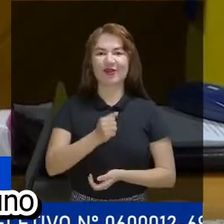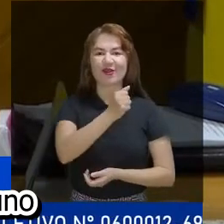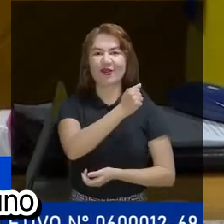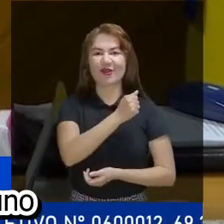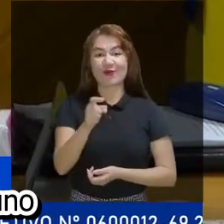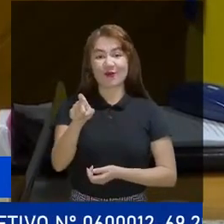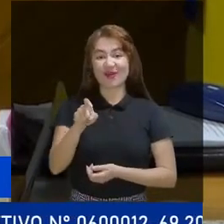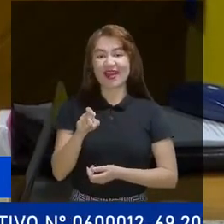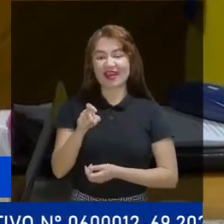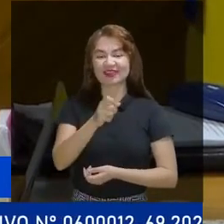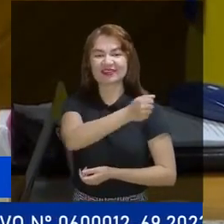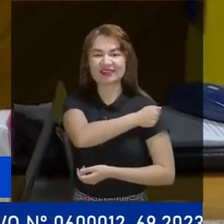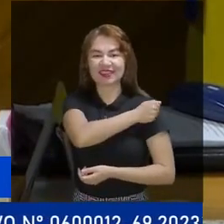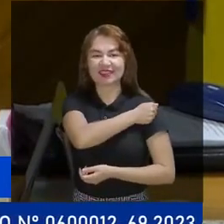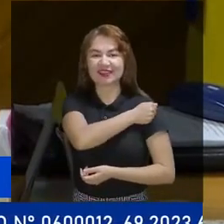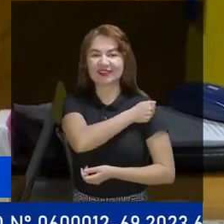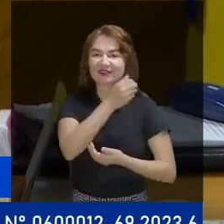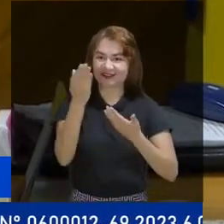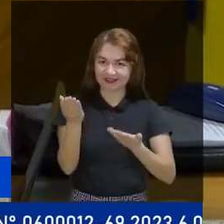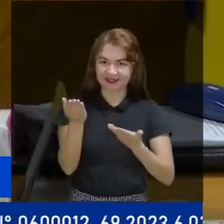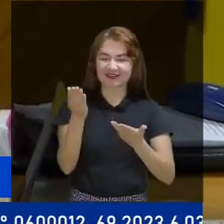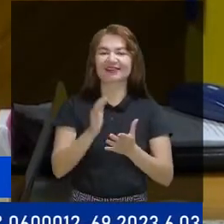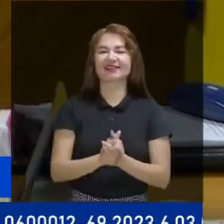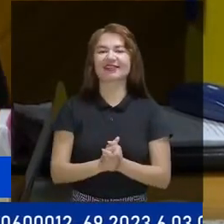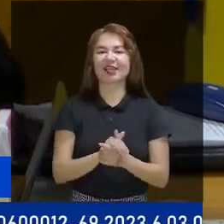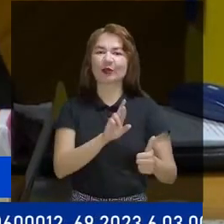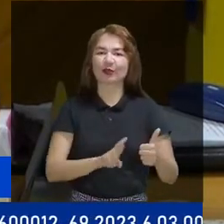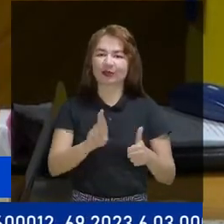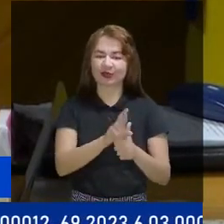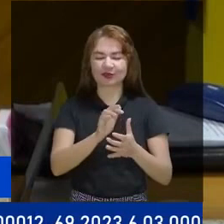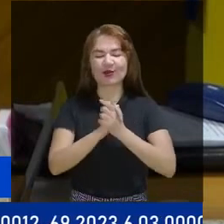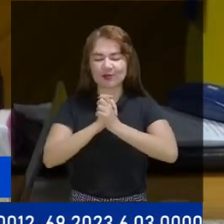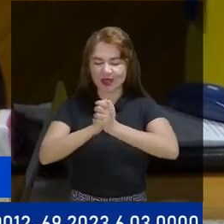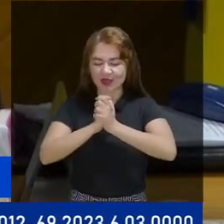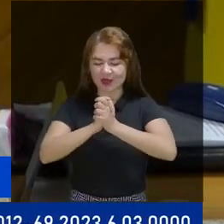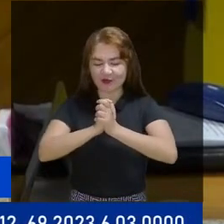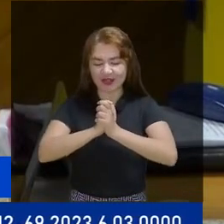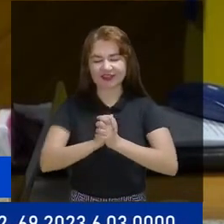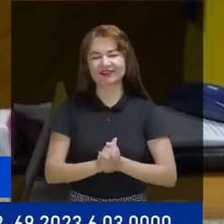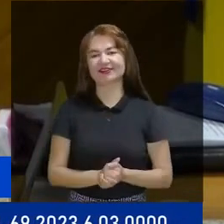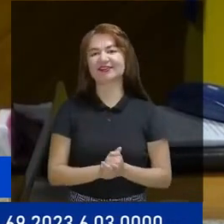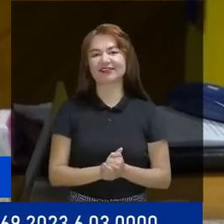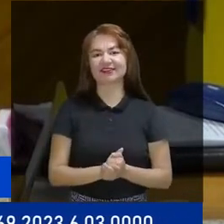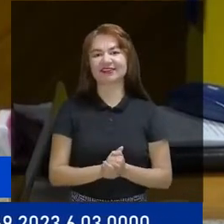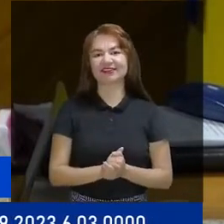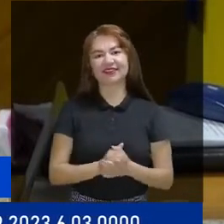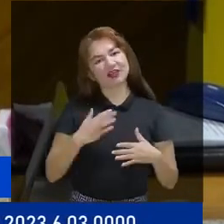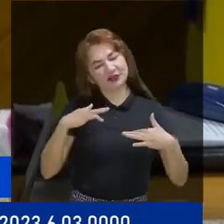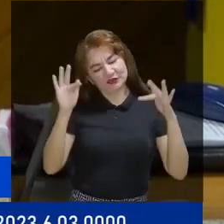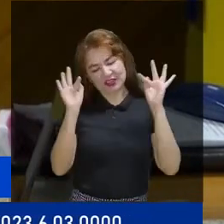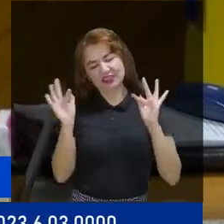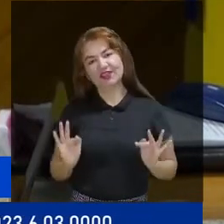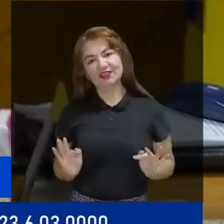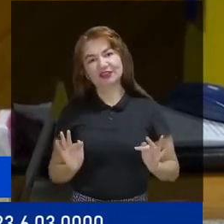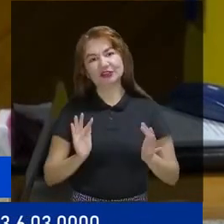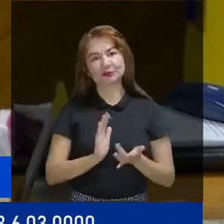onde Vossa Excelência chegou. Parabéns, viu? Parabéns mesmo, do fundo do coração. Super feliz.